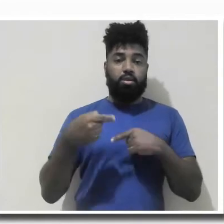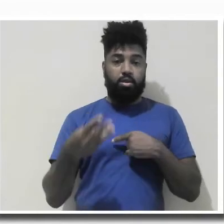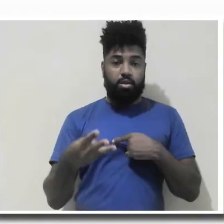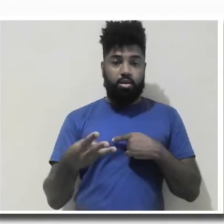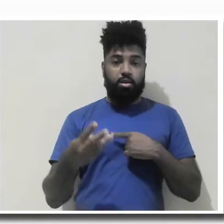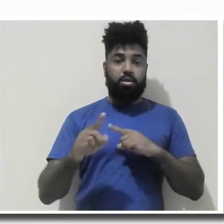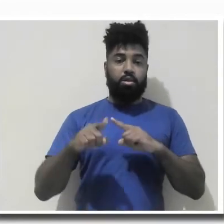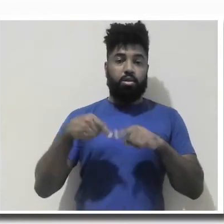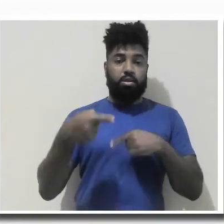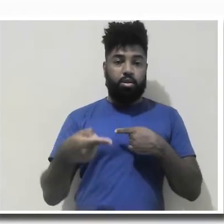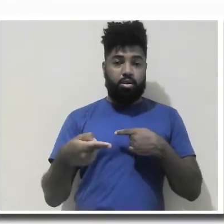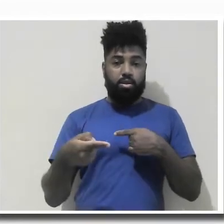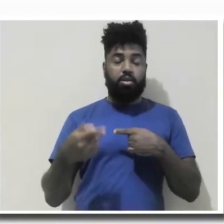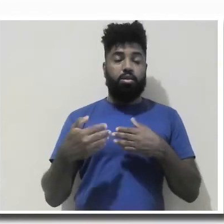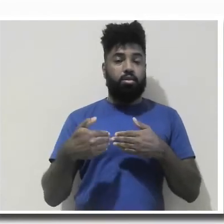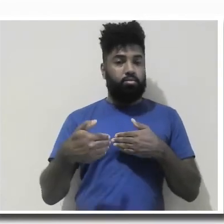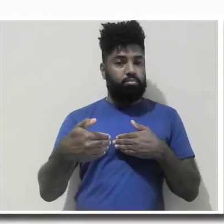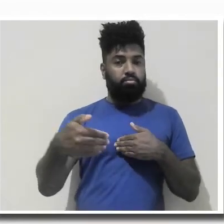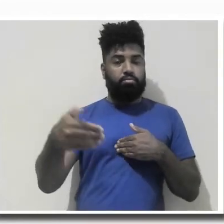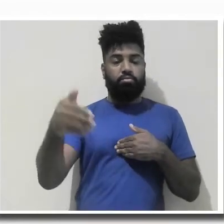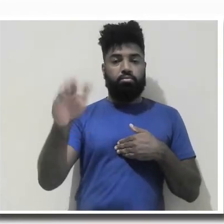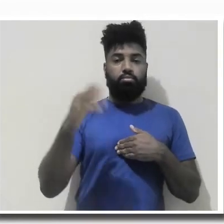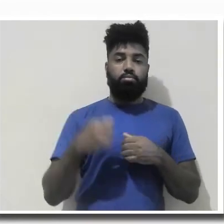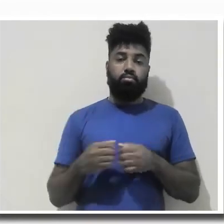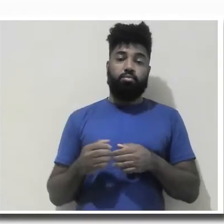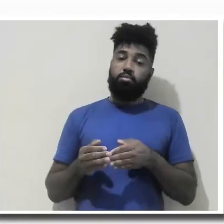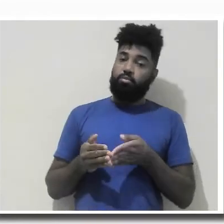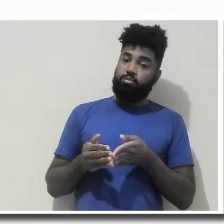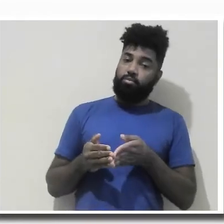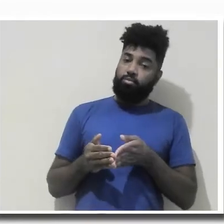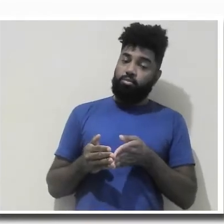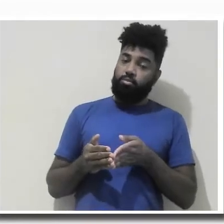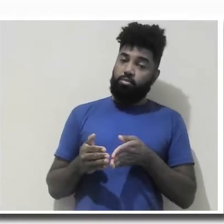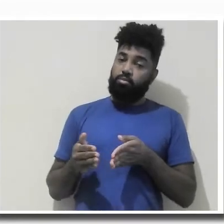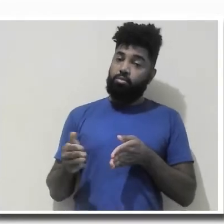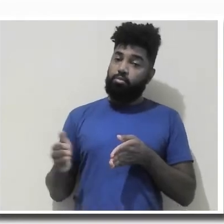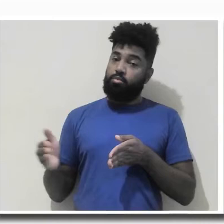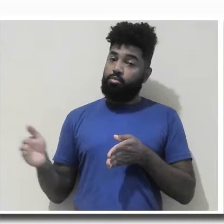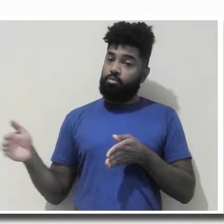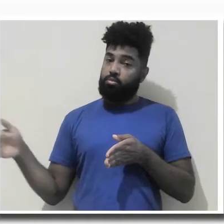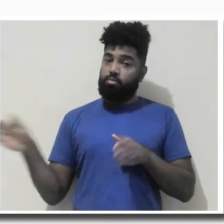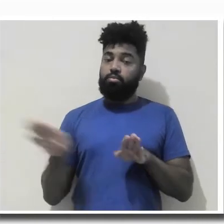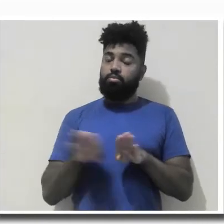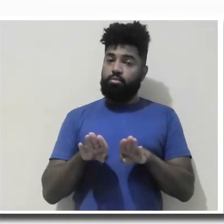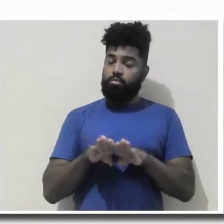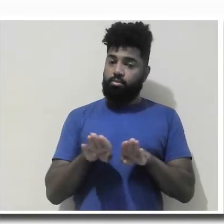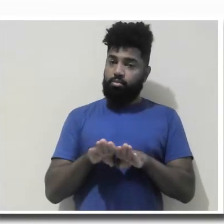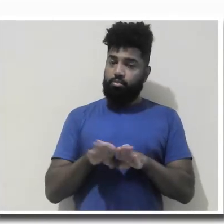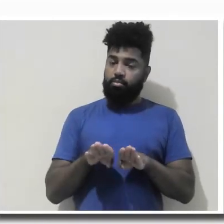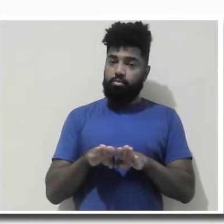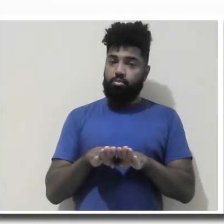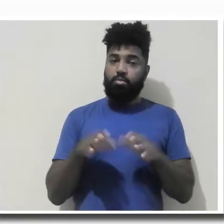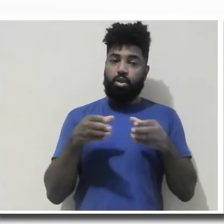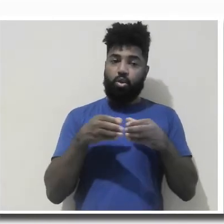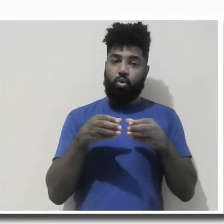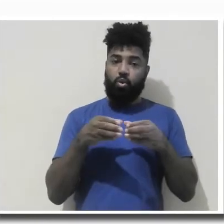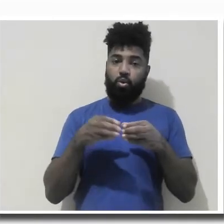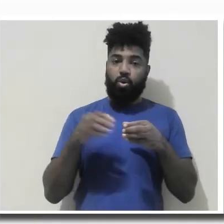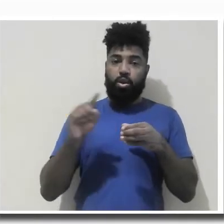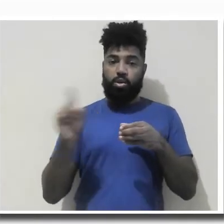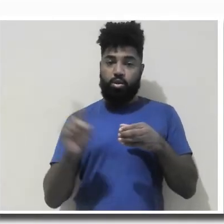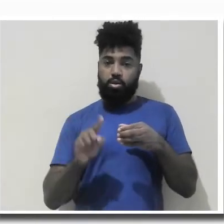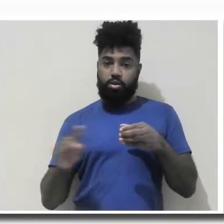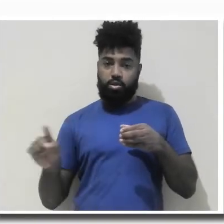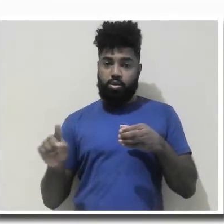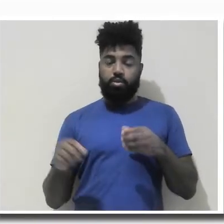e assim sucessivamente. Podemos fazer isso para a esquerda também. Tá? No conjunto dos inteiros, os